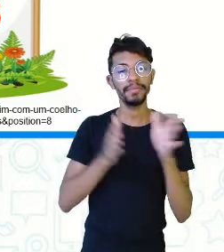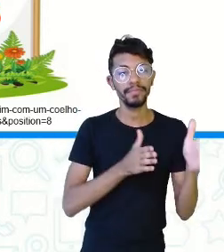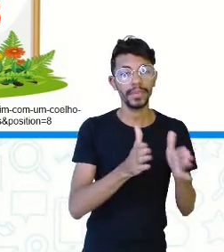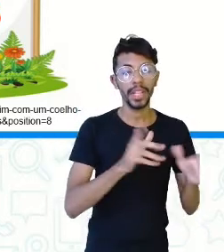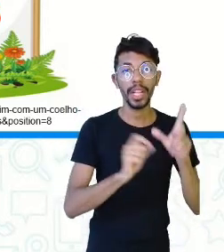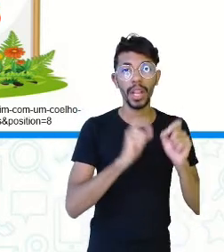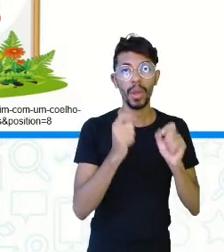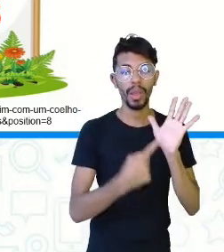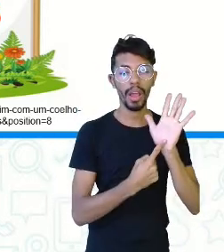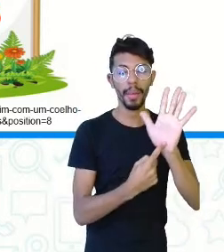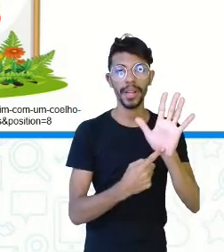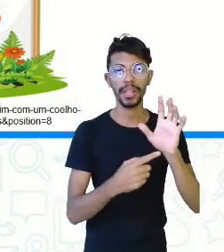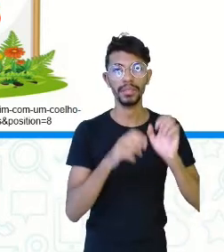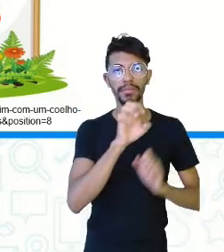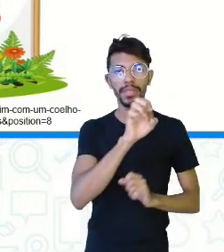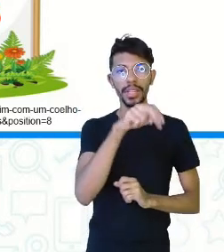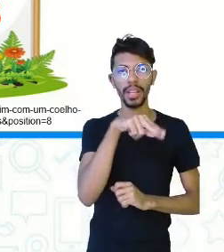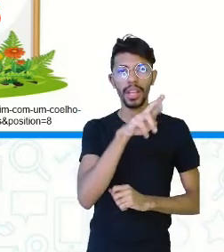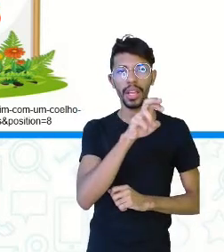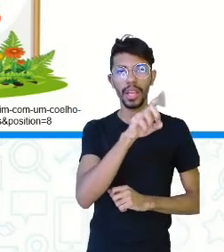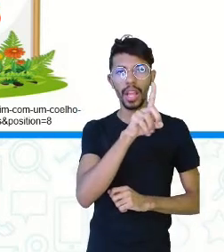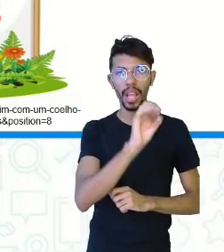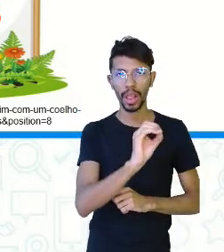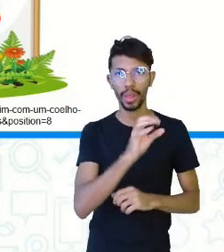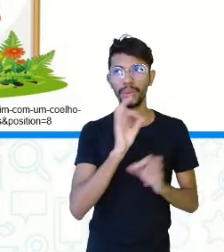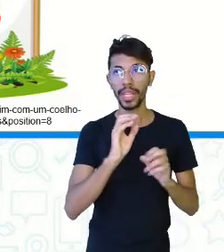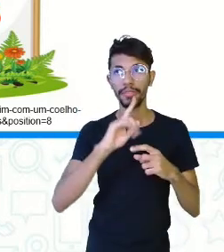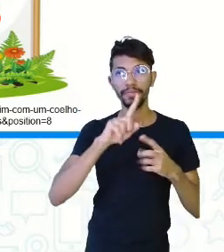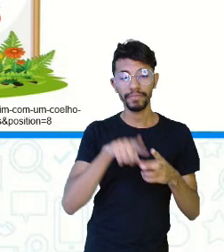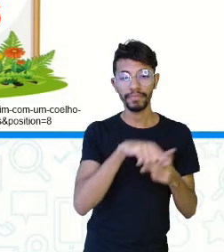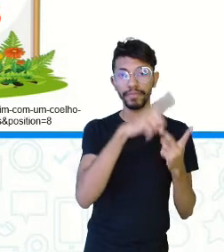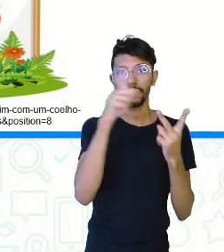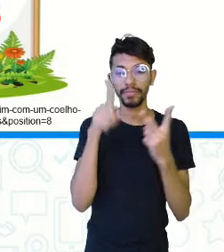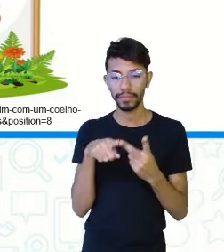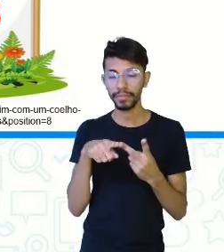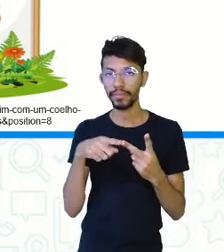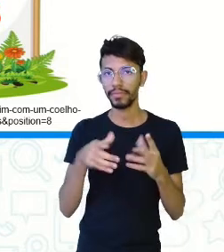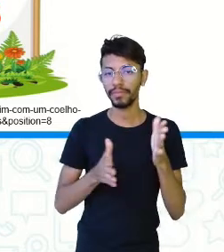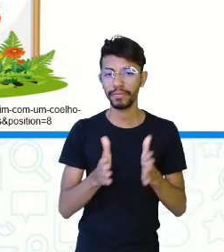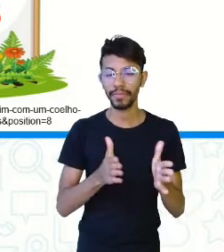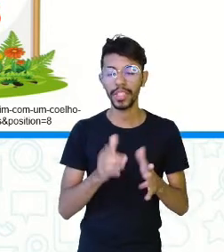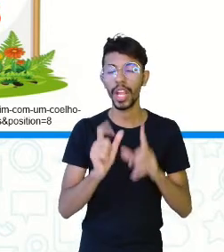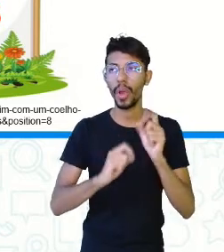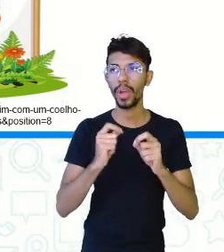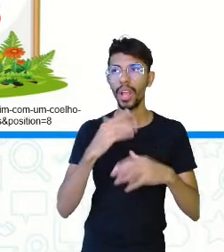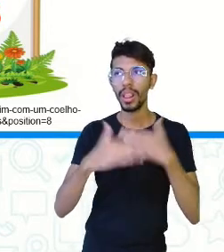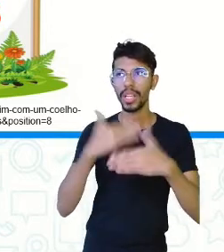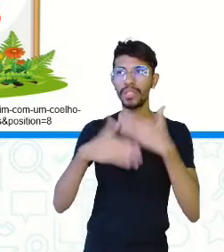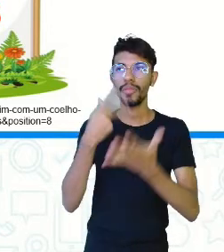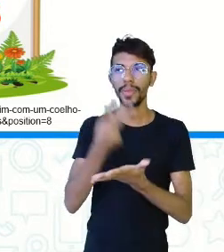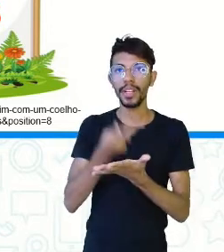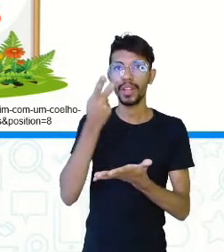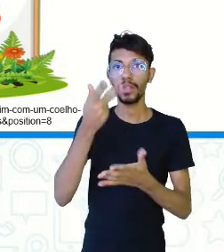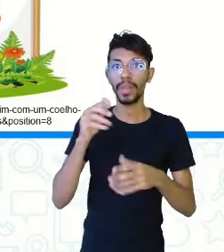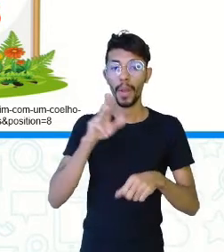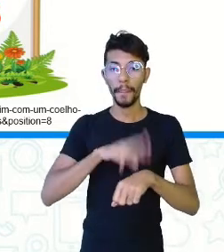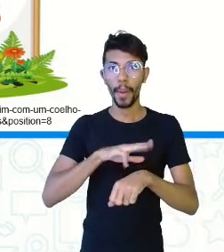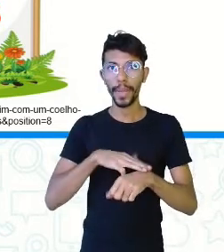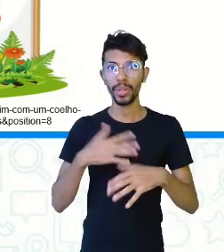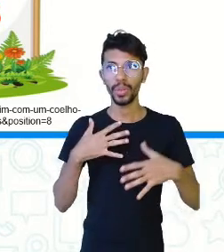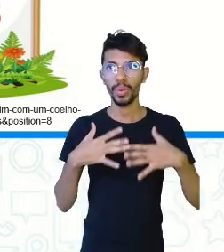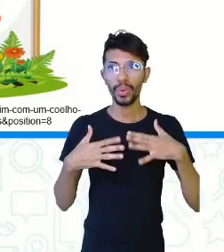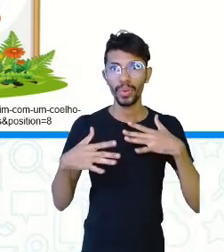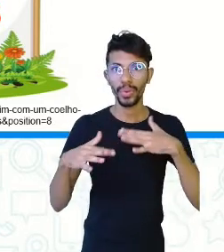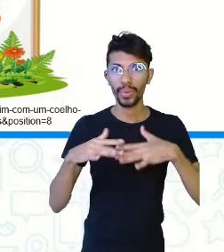enredo. Depois vem o desenvolvimento dos acontecimentos, que é o momento de tensão, que é